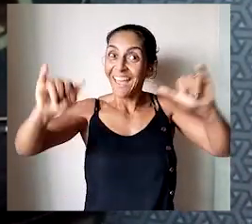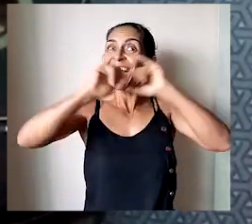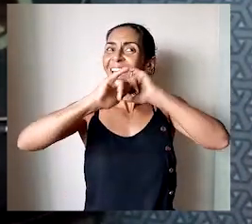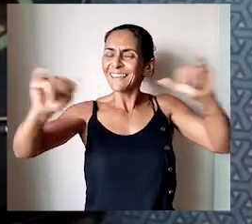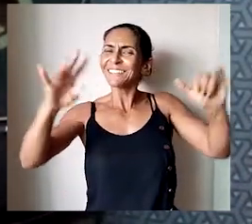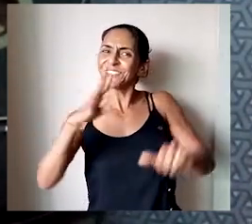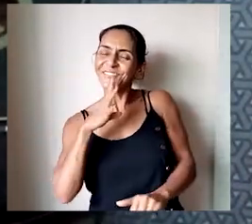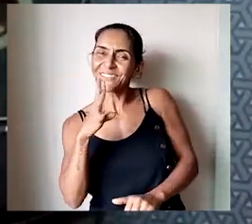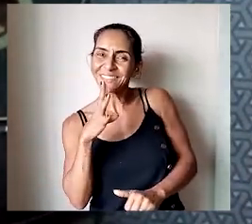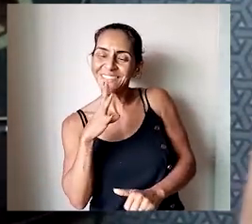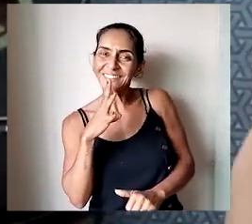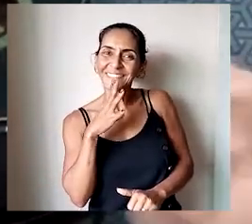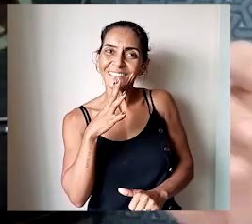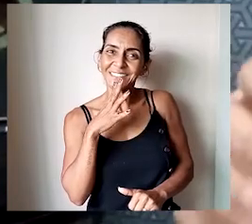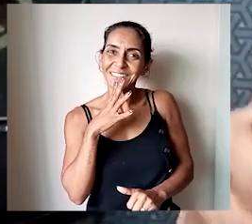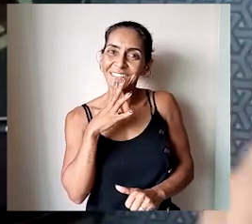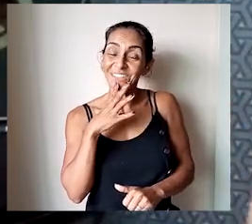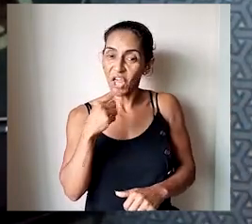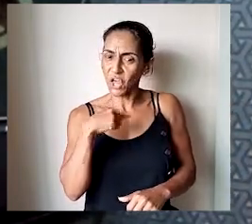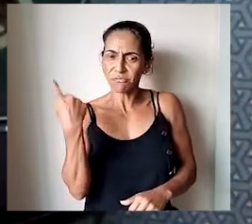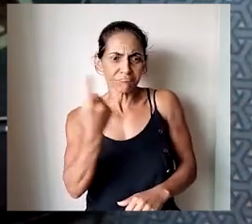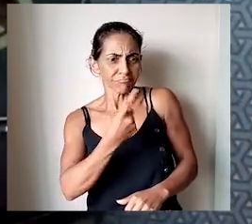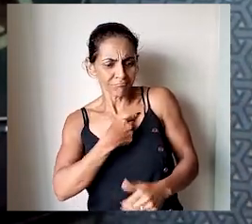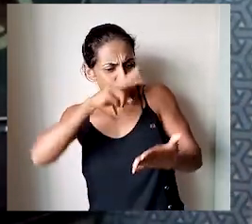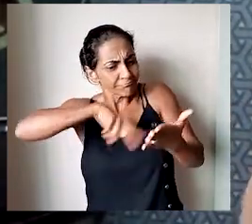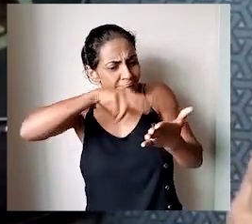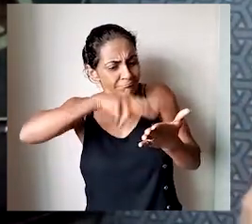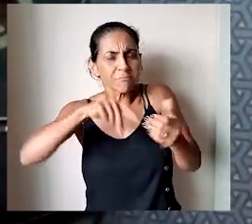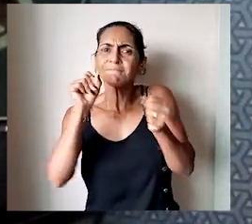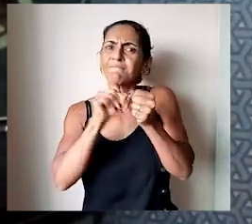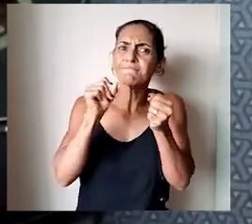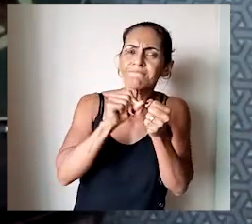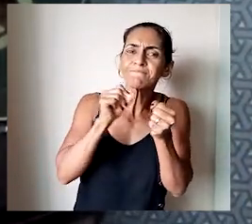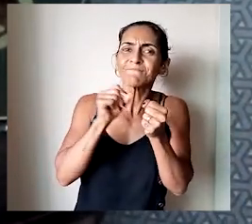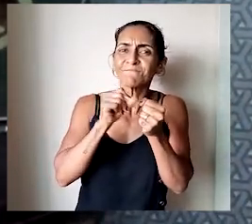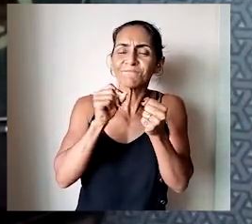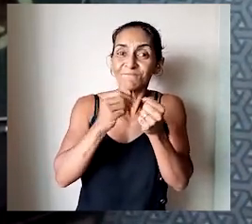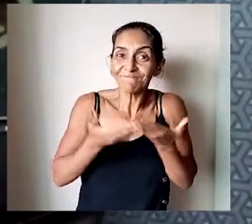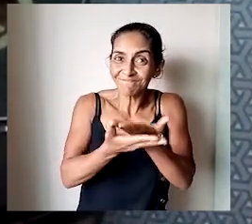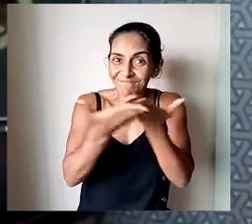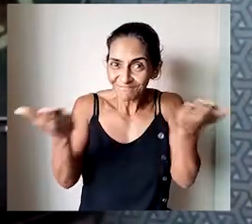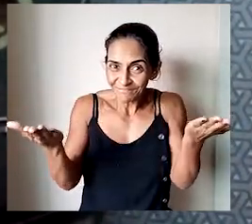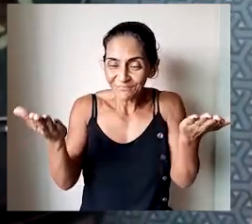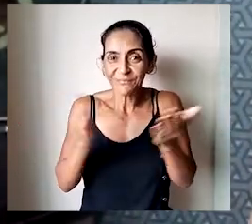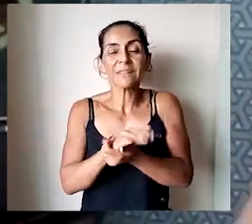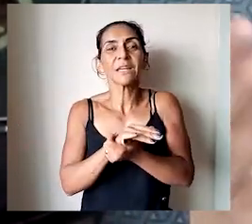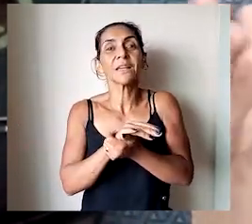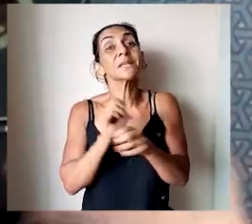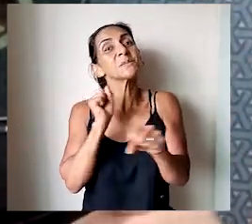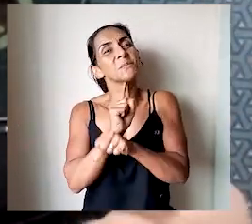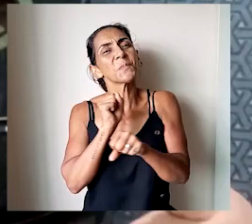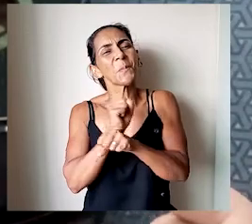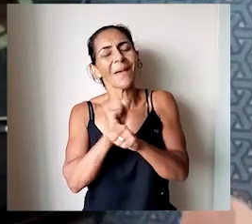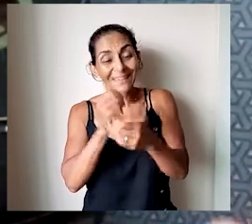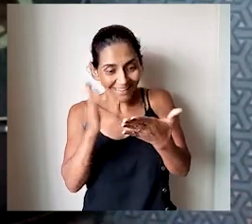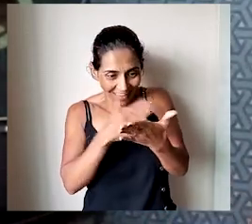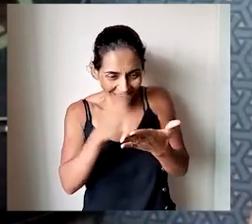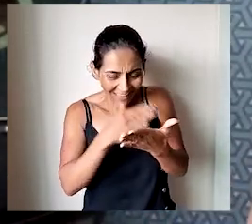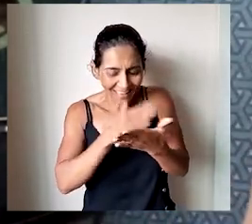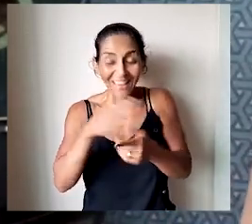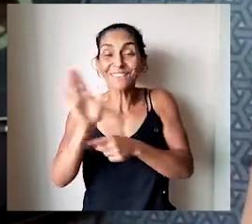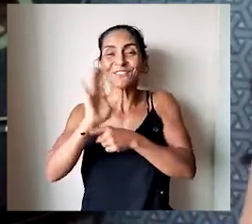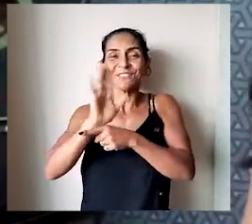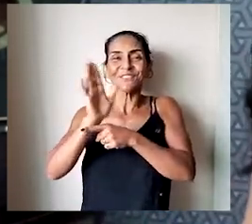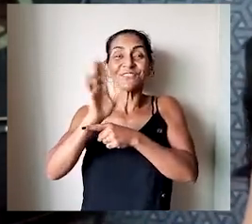pessoas que vocês conhecem, né, o que nós estamos produzindo, o que nós estamos fazendo aí para vocês. Eu espero que vocês tenham amado esse vídeo,